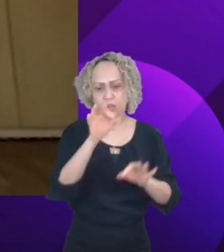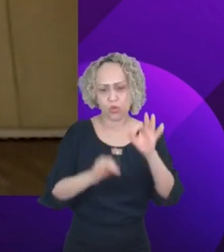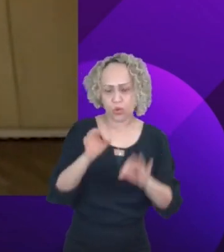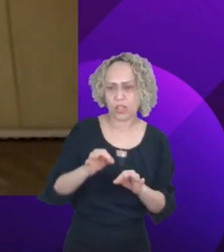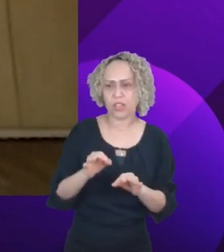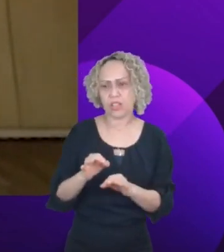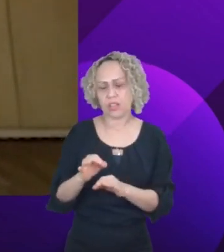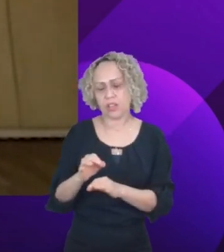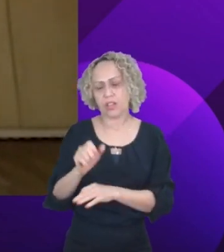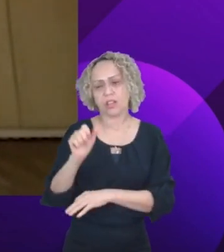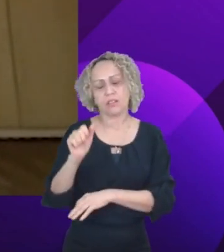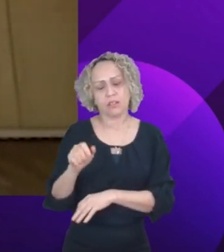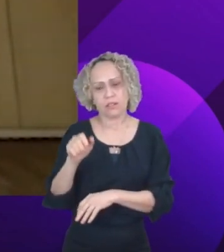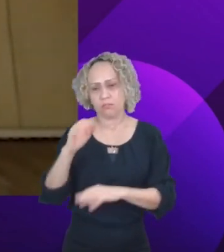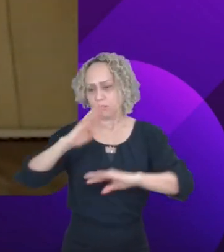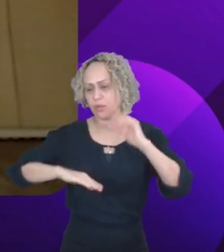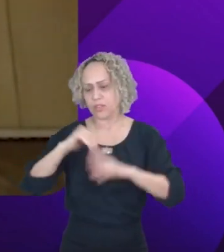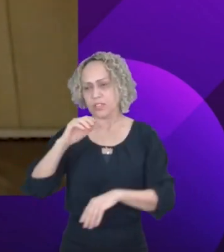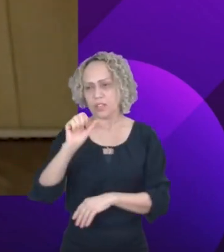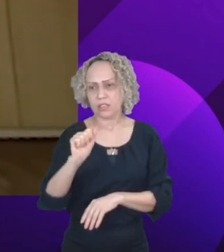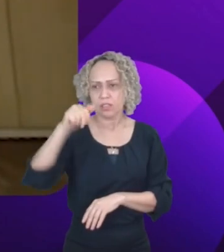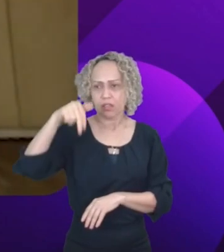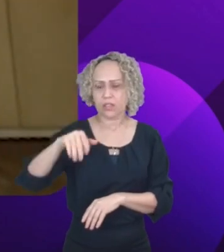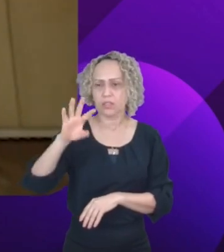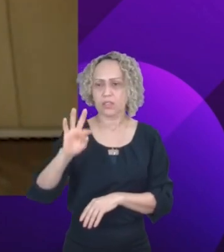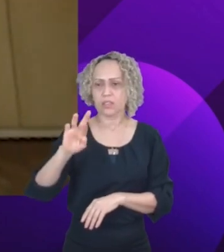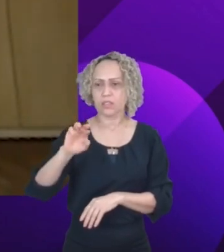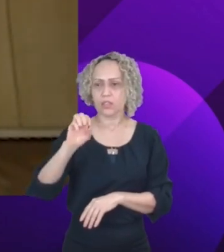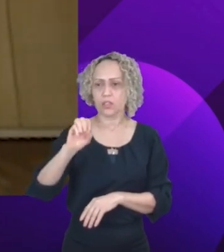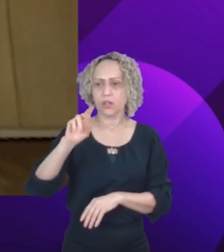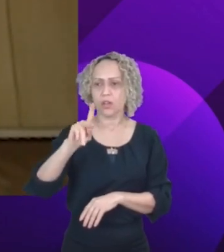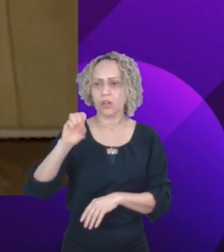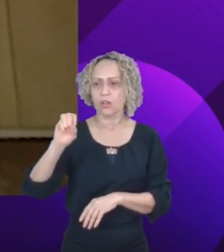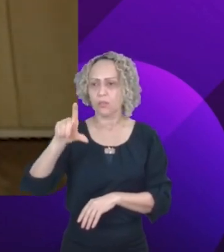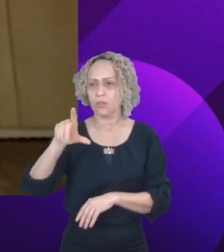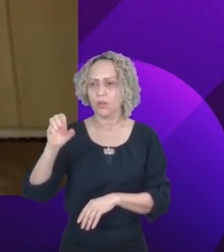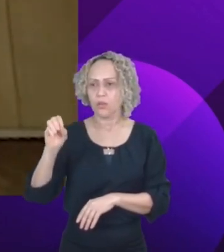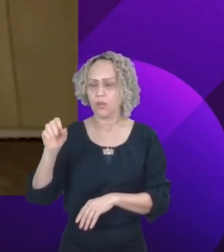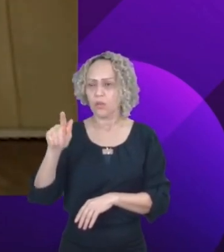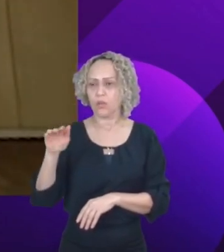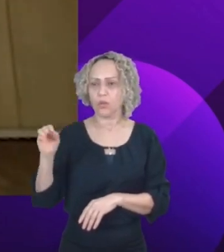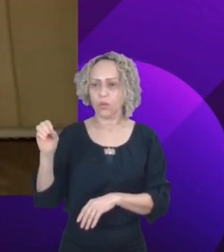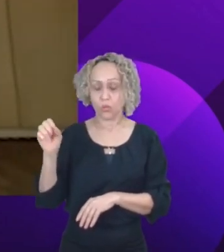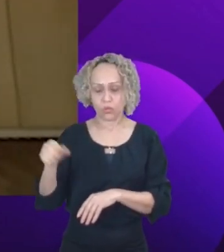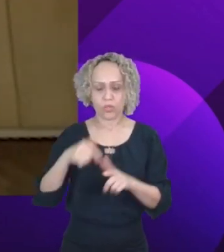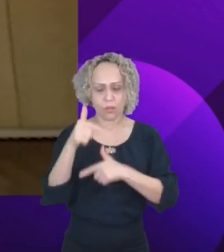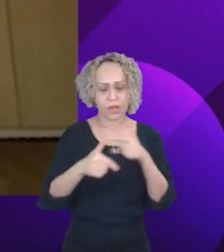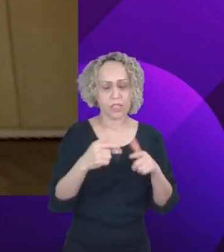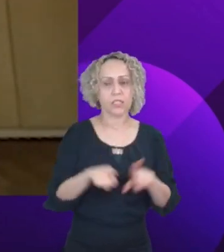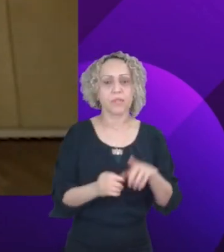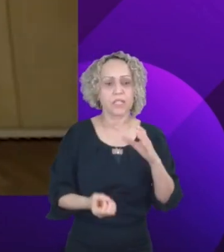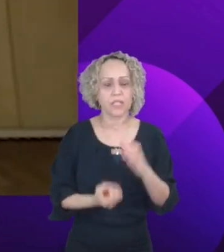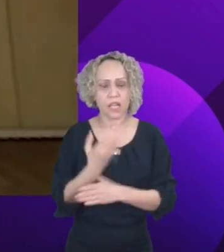trabalhando, antropólogas, né, vamos dizer assim, a gente também está implementando uma política nacional de